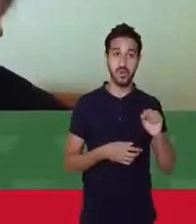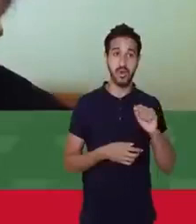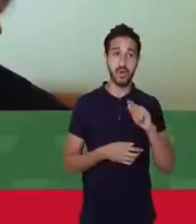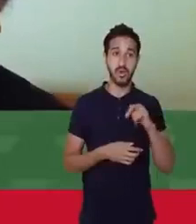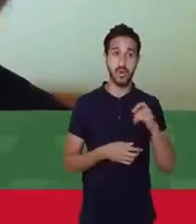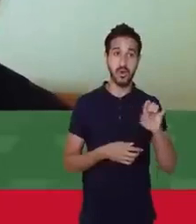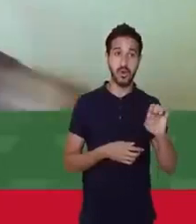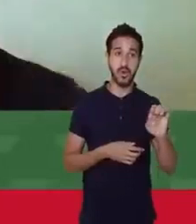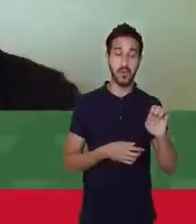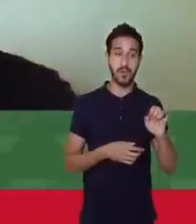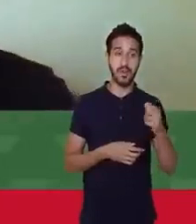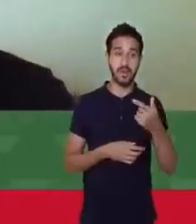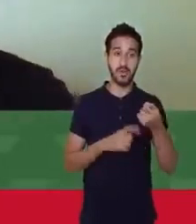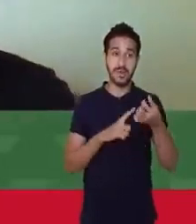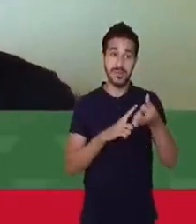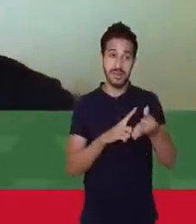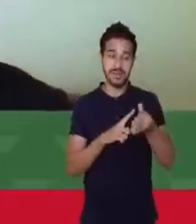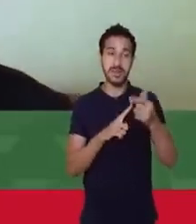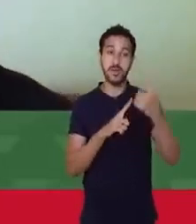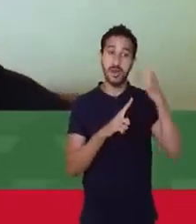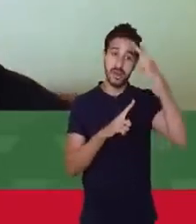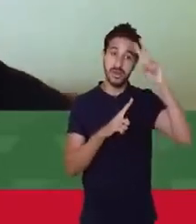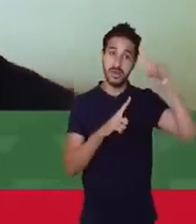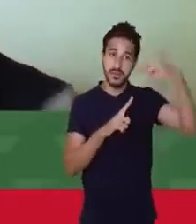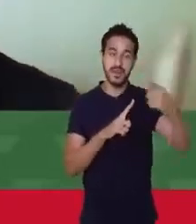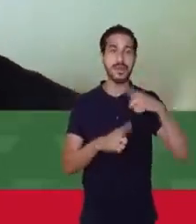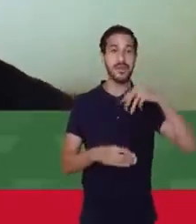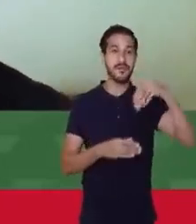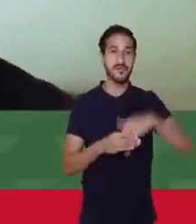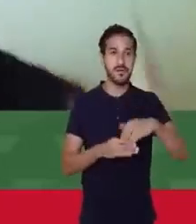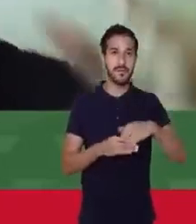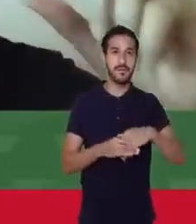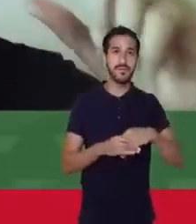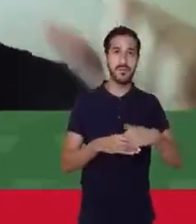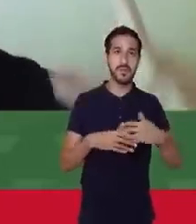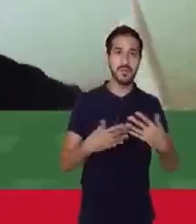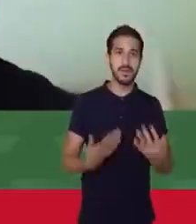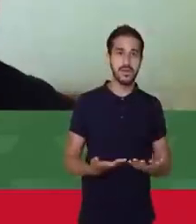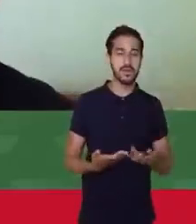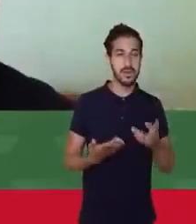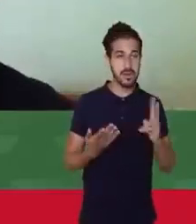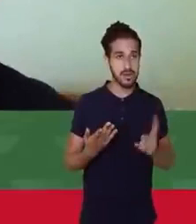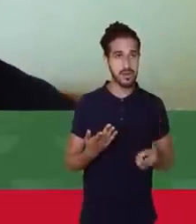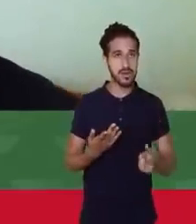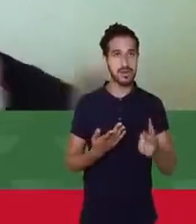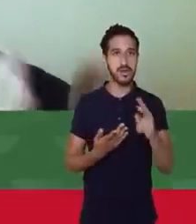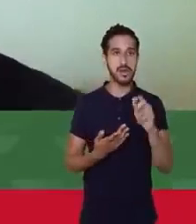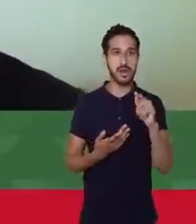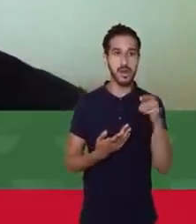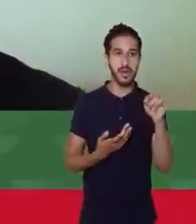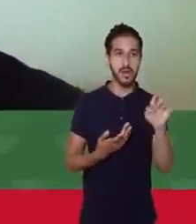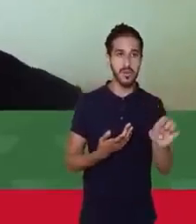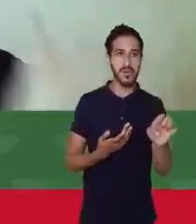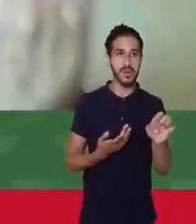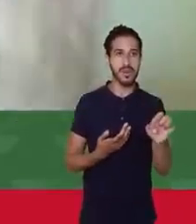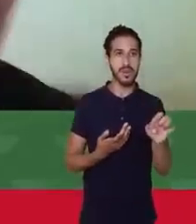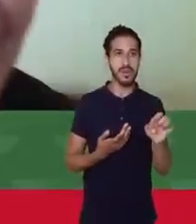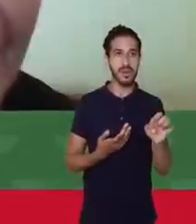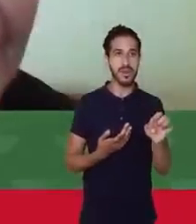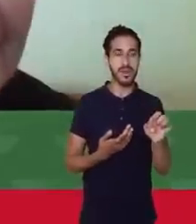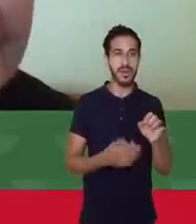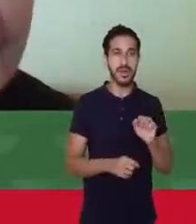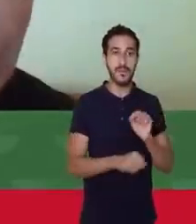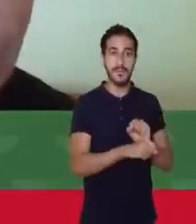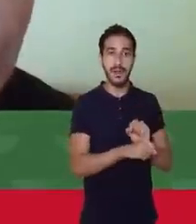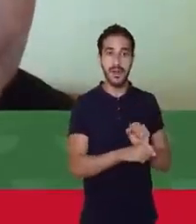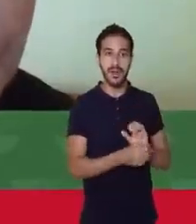foi em 2016, 2 anos depois ia ter eleição. E aí, a continuidade do golpe está em